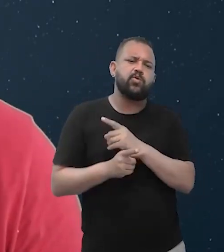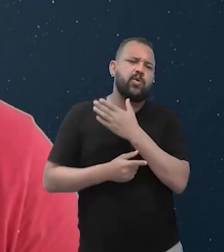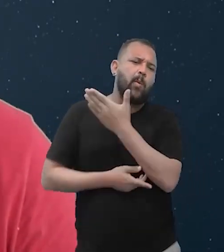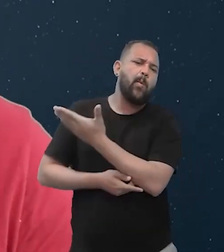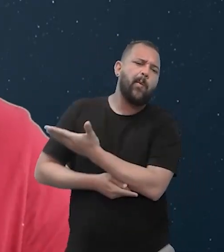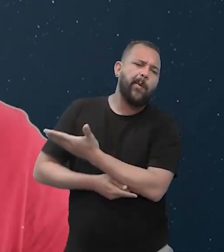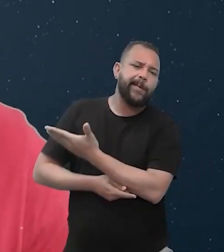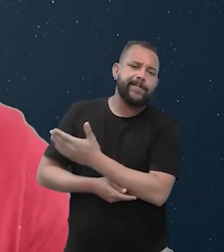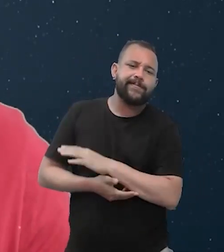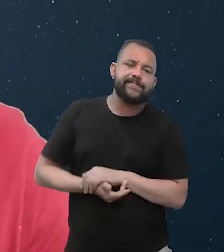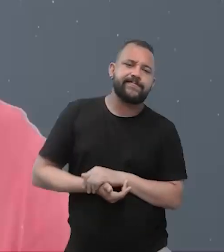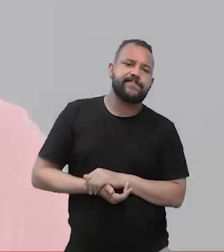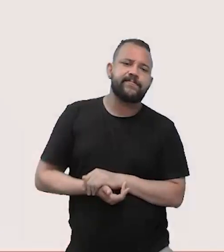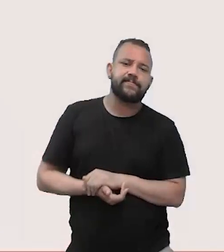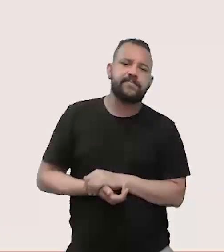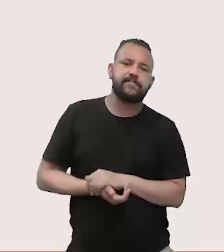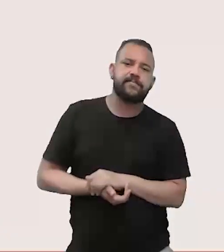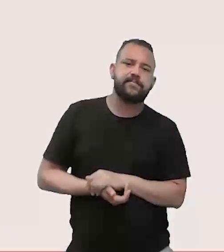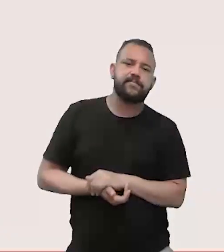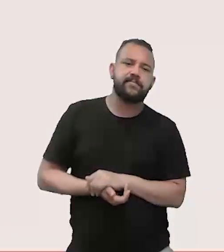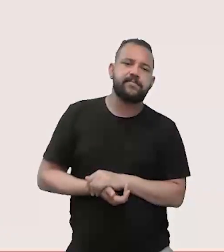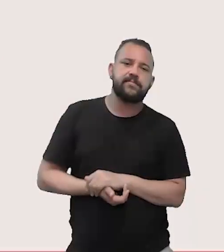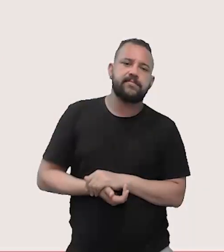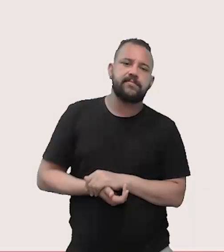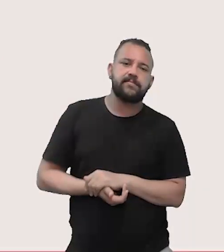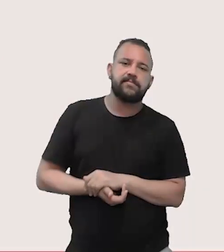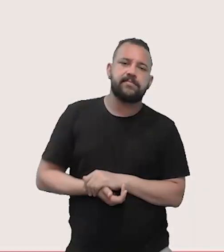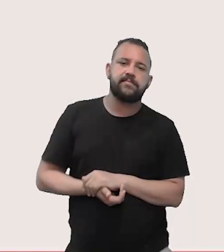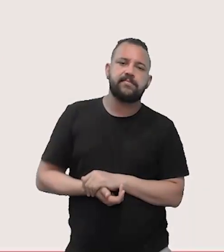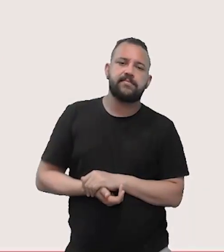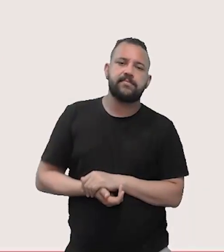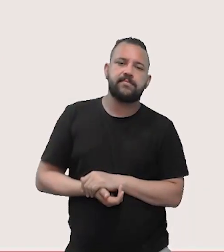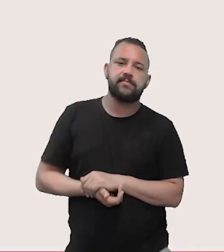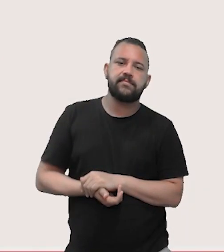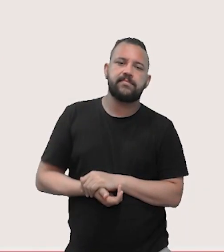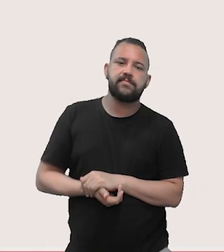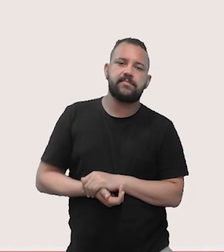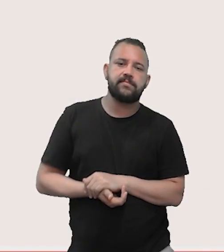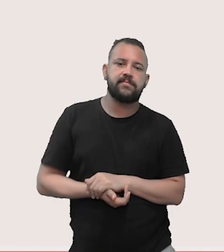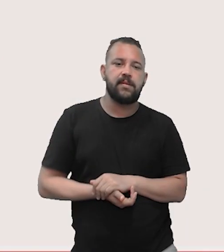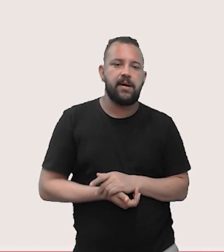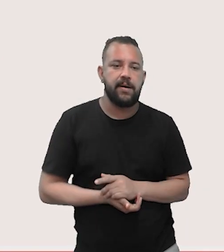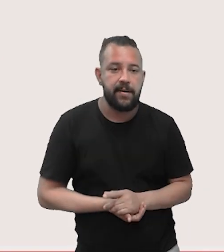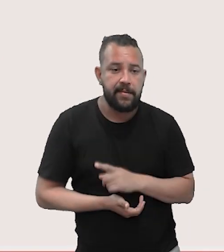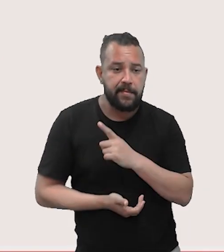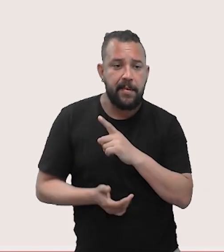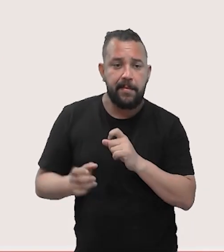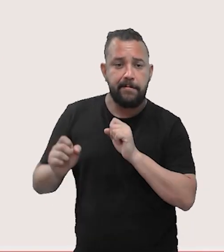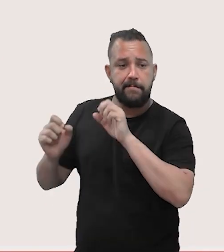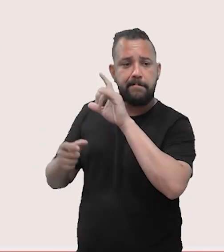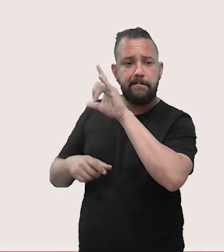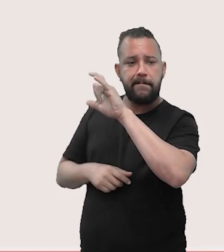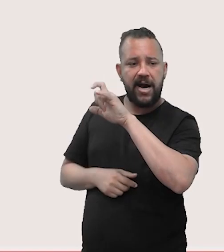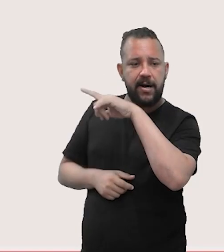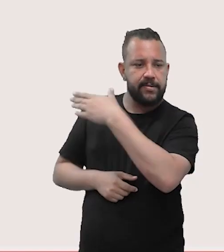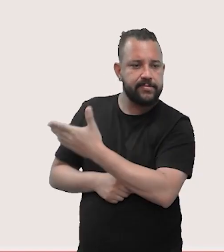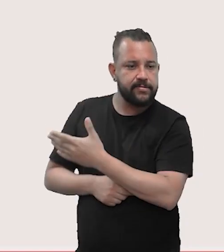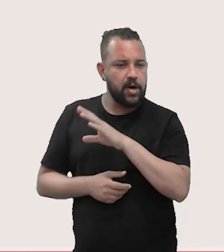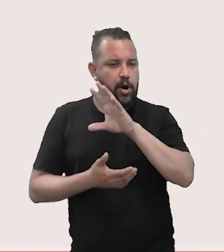seguinte, vê só, abrindo tela, isso, vou trazer para você, só para você fazer um print aqui, ó, a